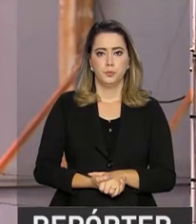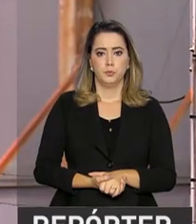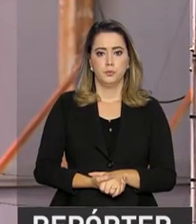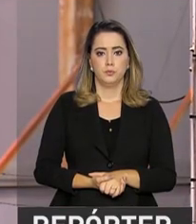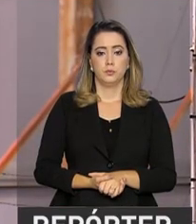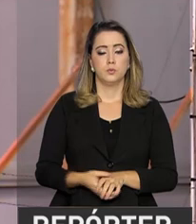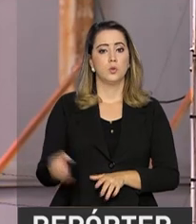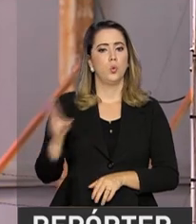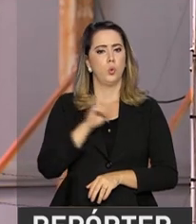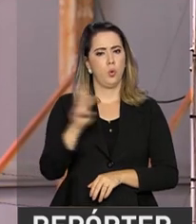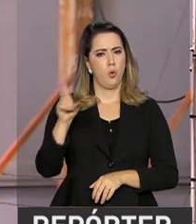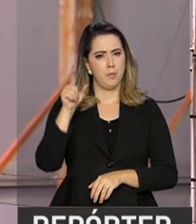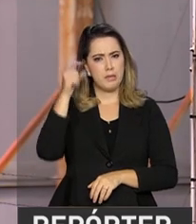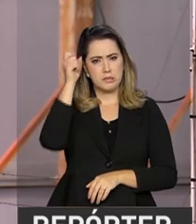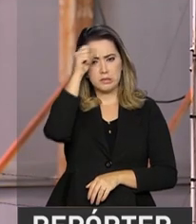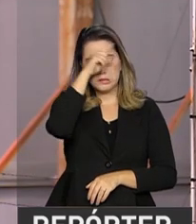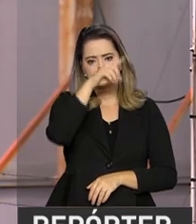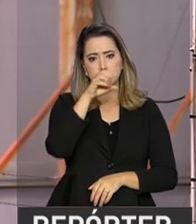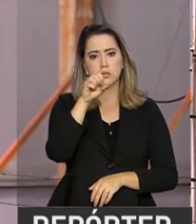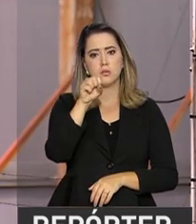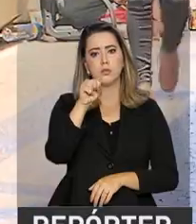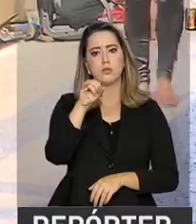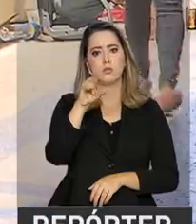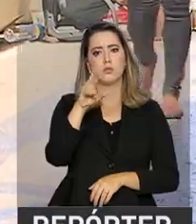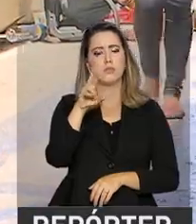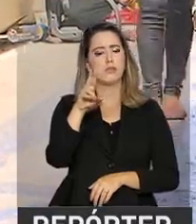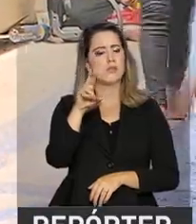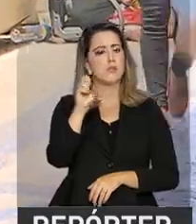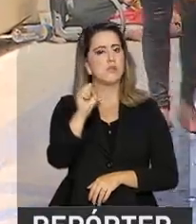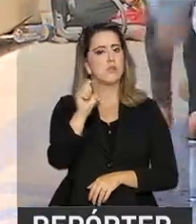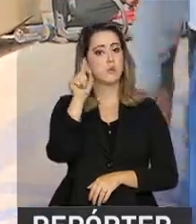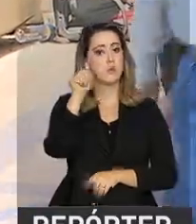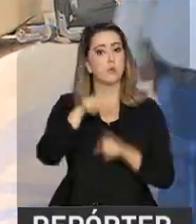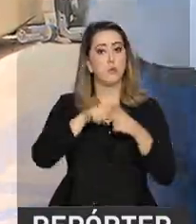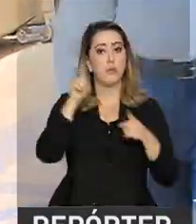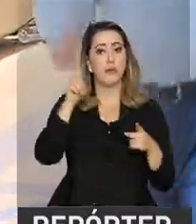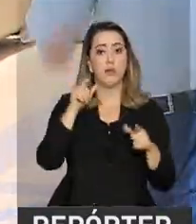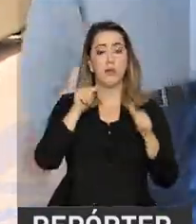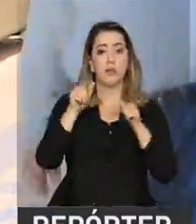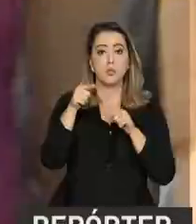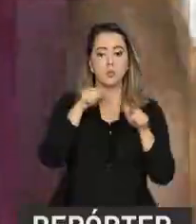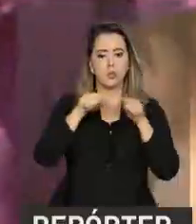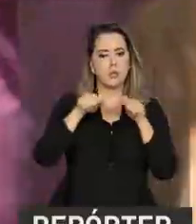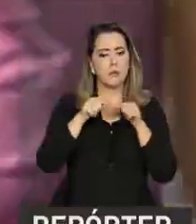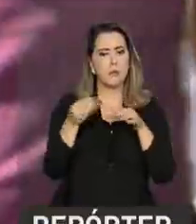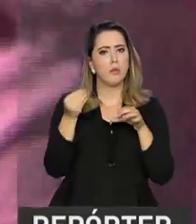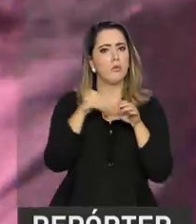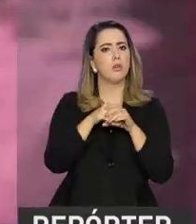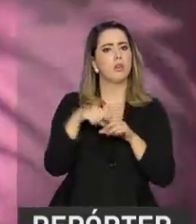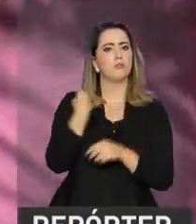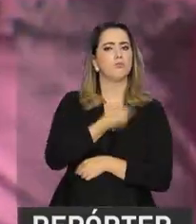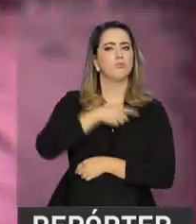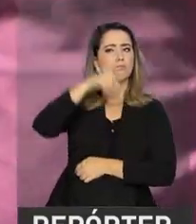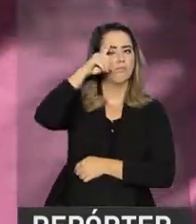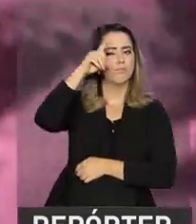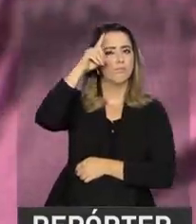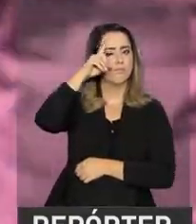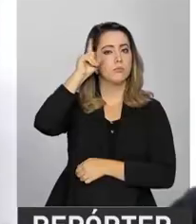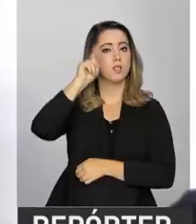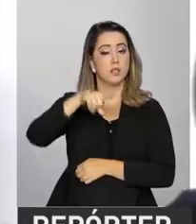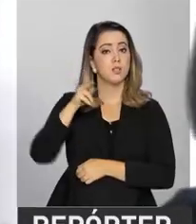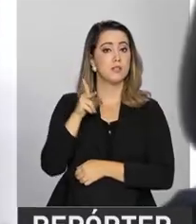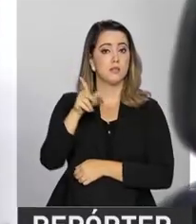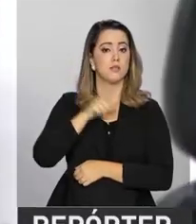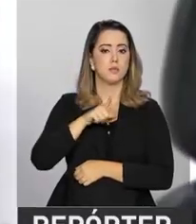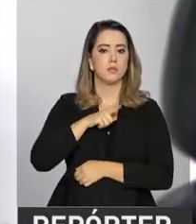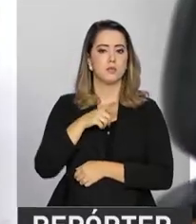O nome é difícil, luz síncrotron, mas as aplicações dela no nosso dia a dia são mais comuns do que pensamos.